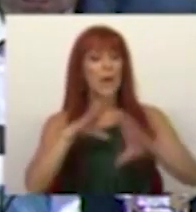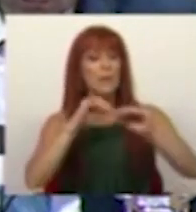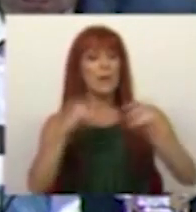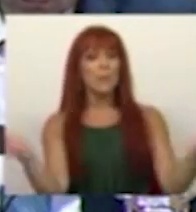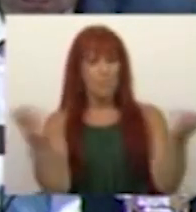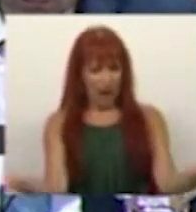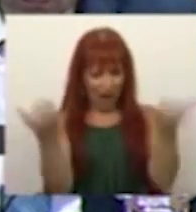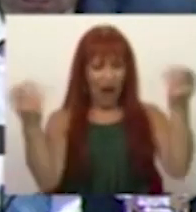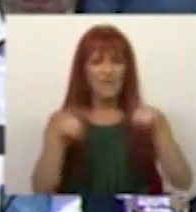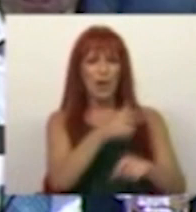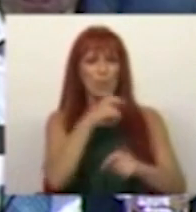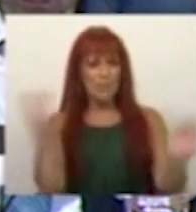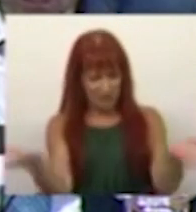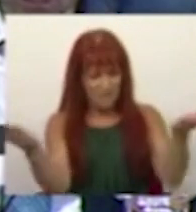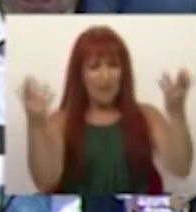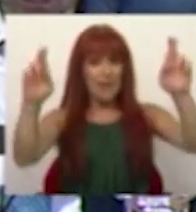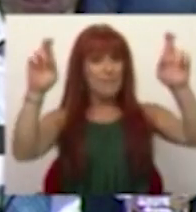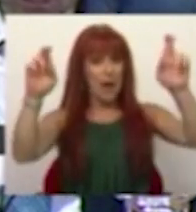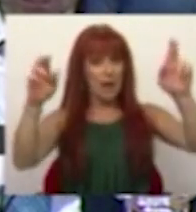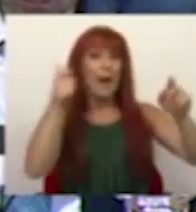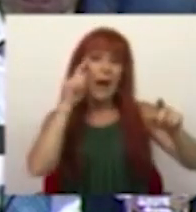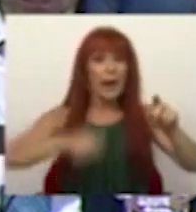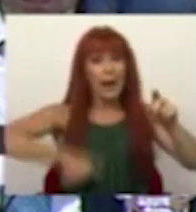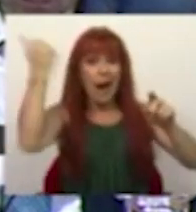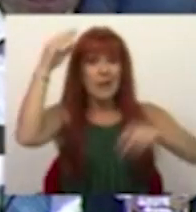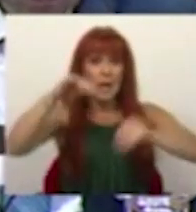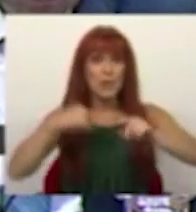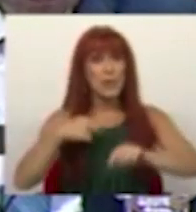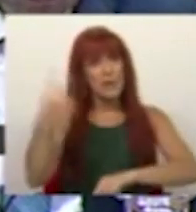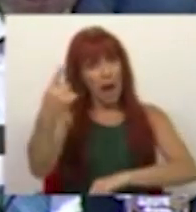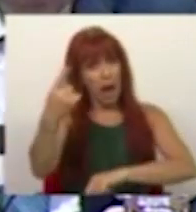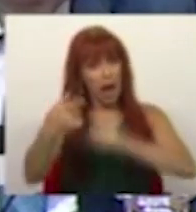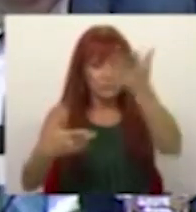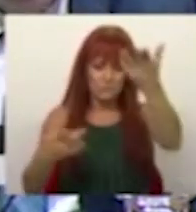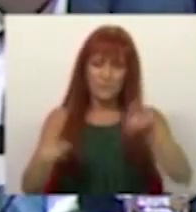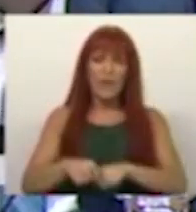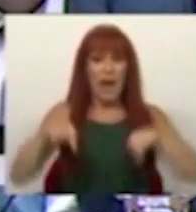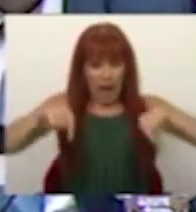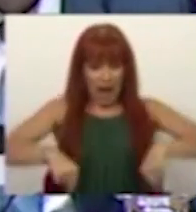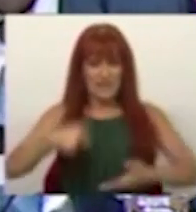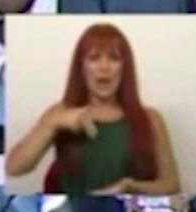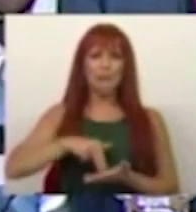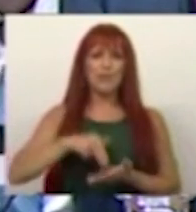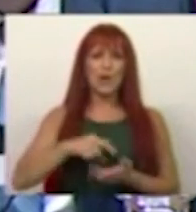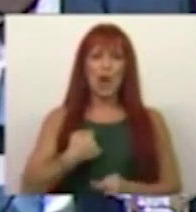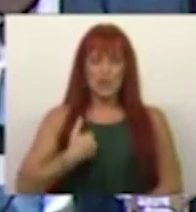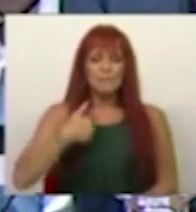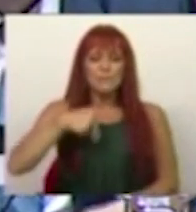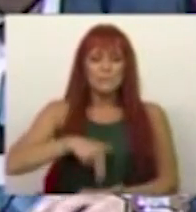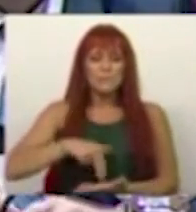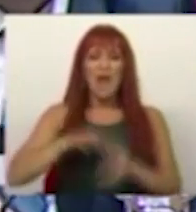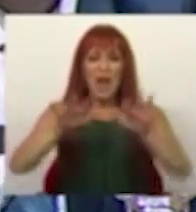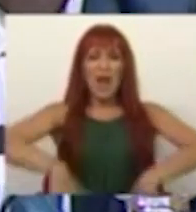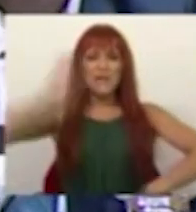e de promover o compromisso cabe a quem ganha as eleições. E é essa a postura com que devemos estar